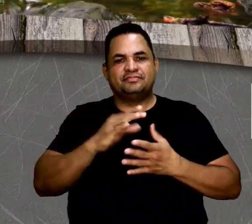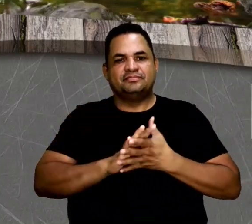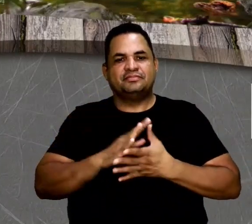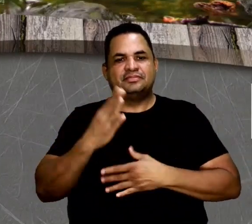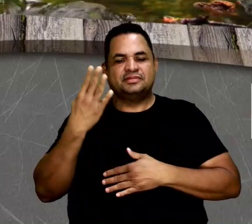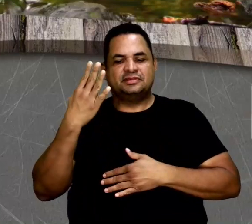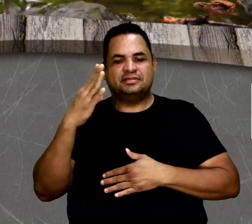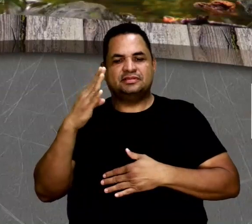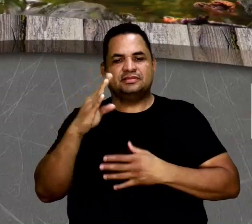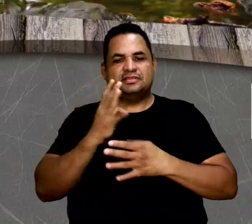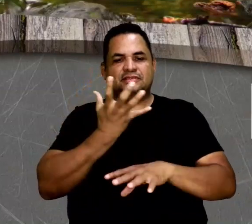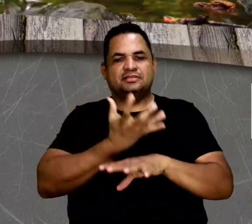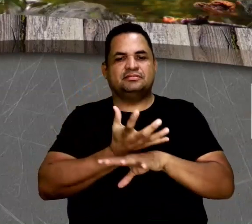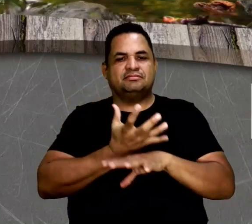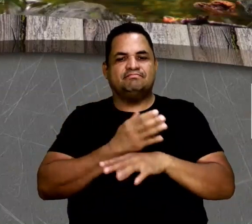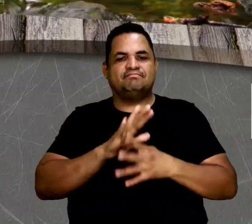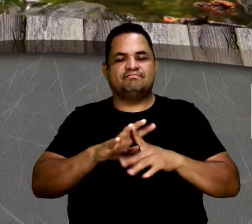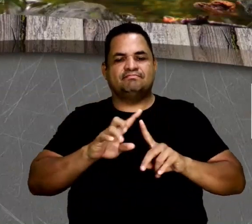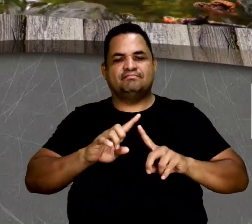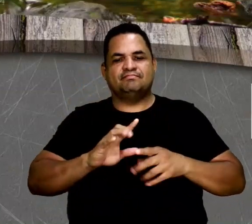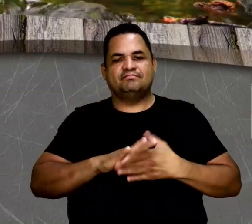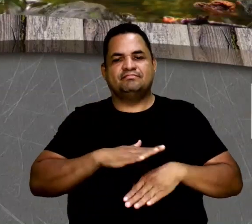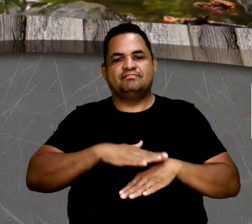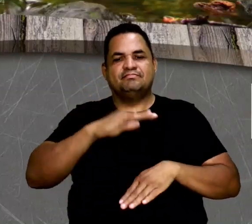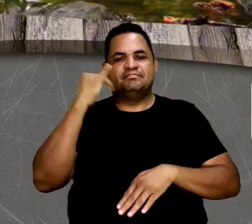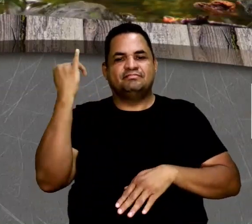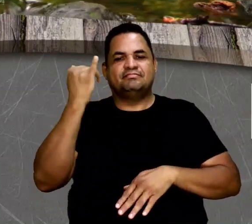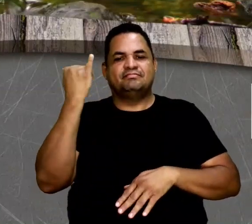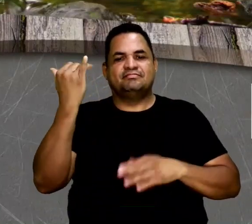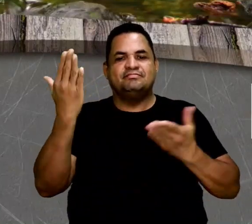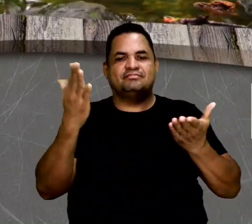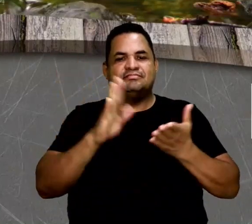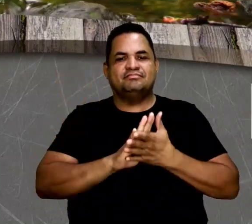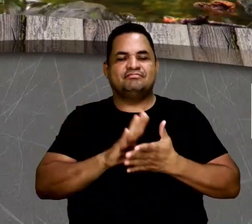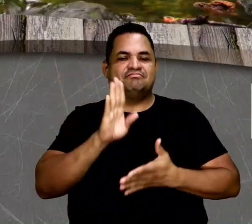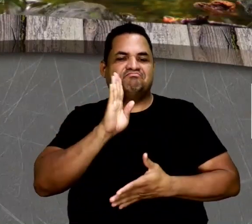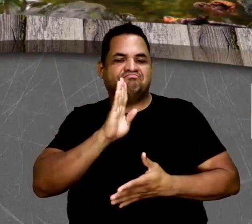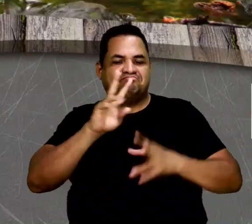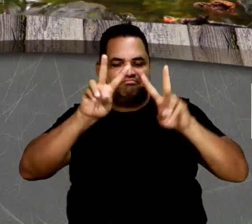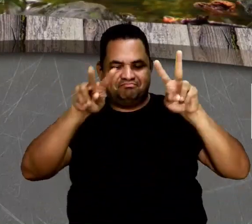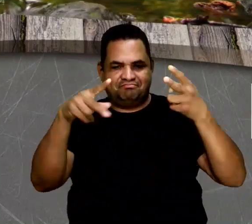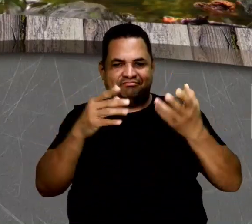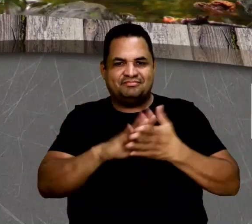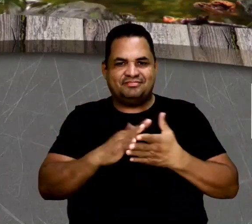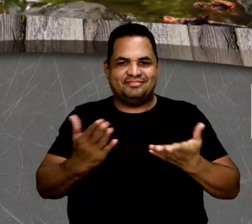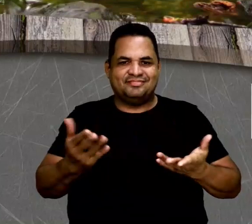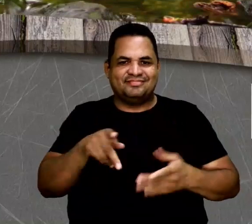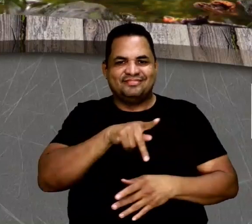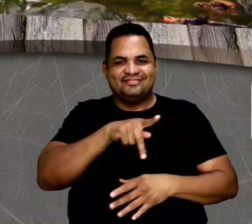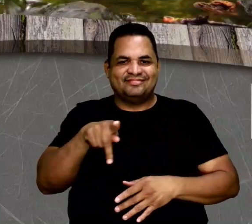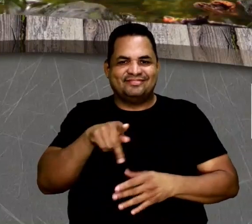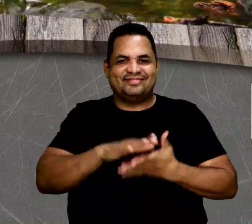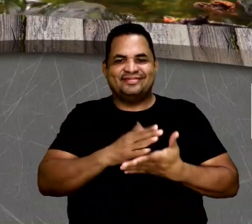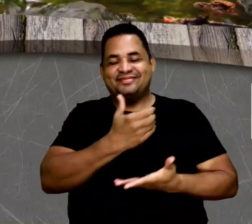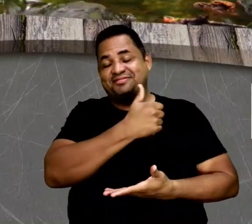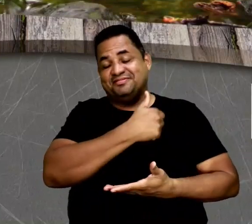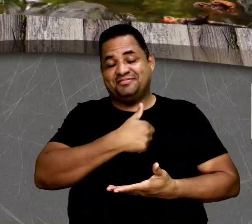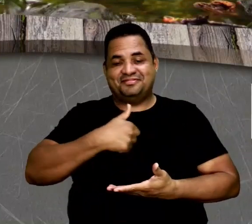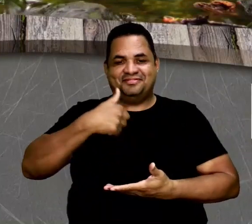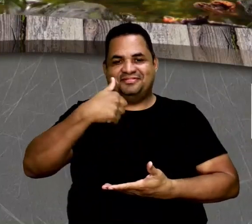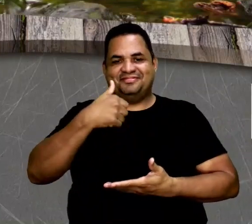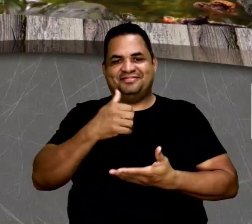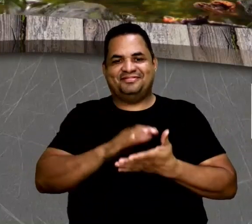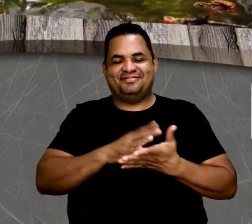que tem, que os assuntos mais legais, né? Os professores mais interessantes. Com os alunos melhores do mundo, né, prof?